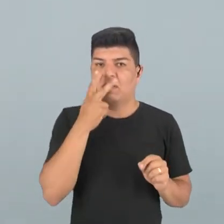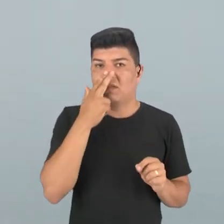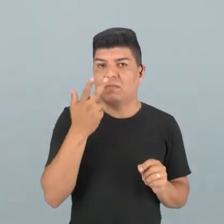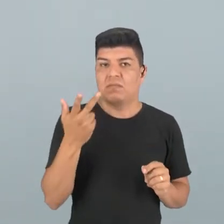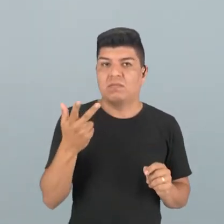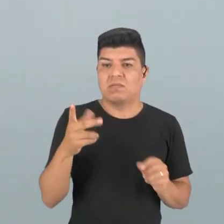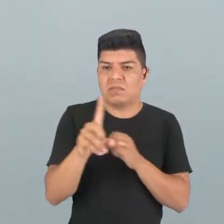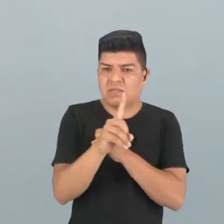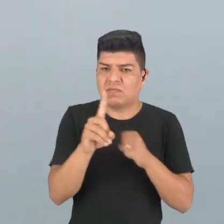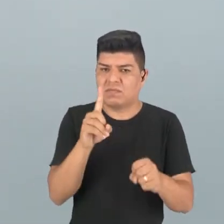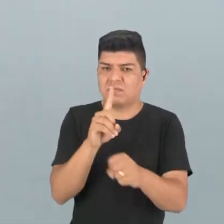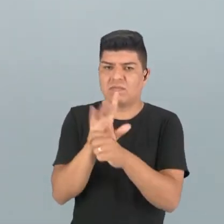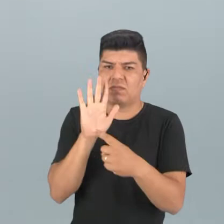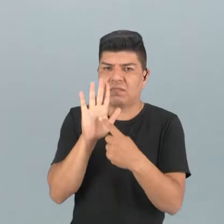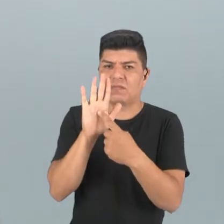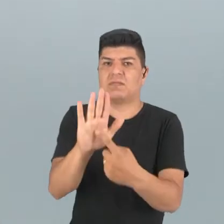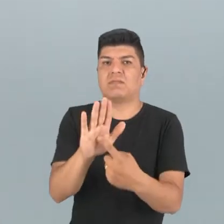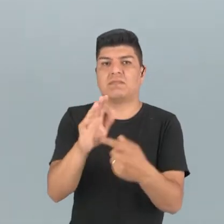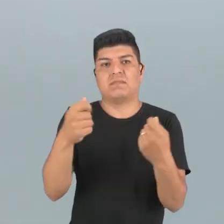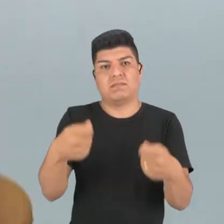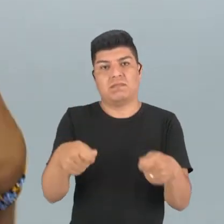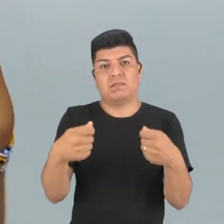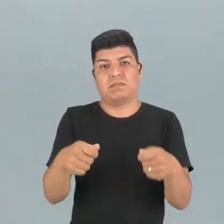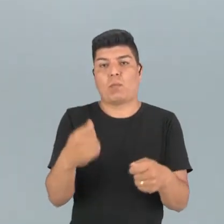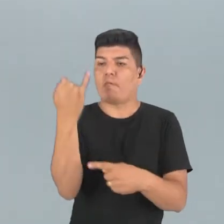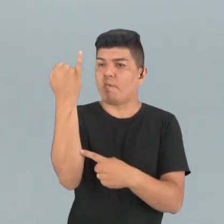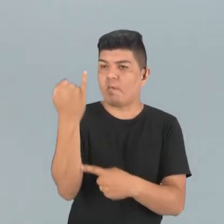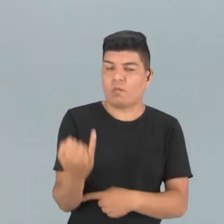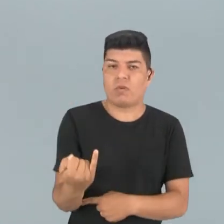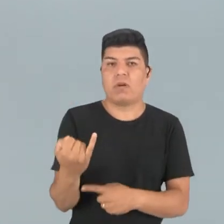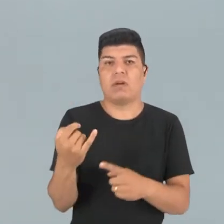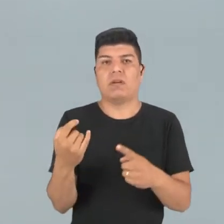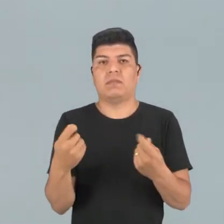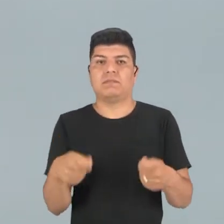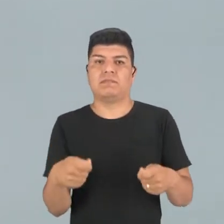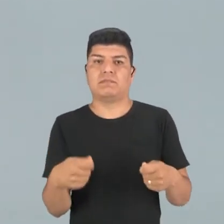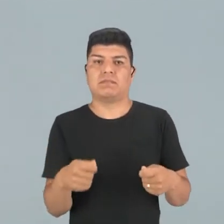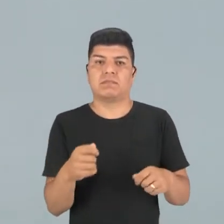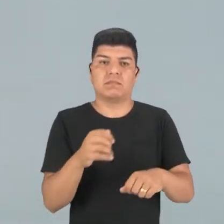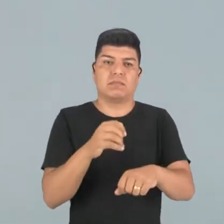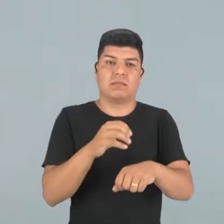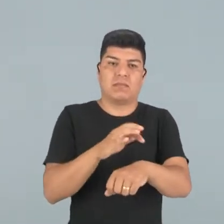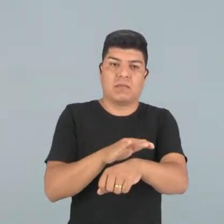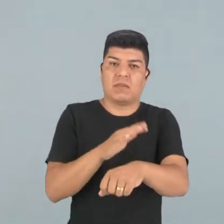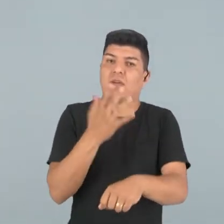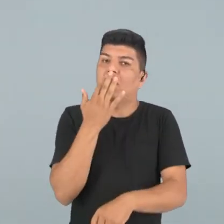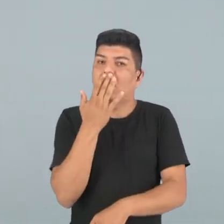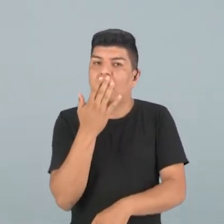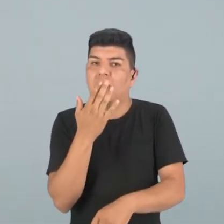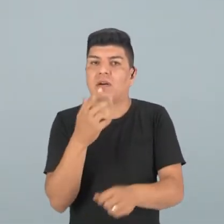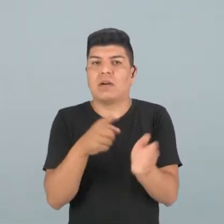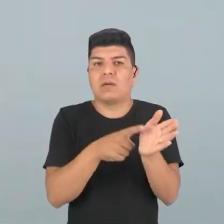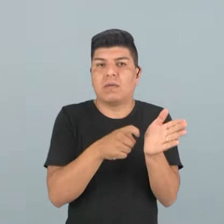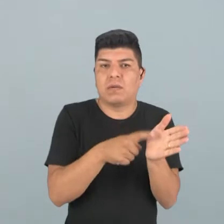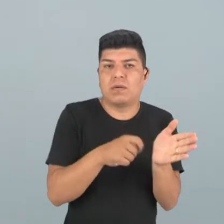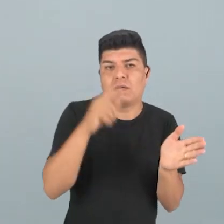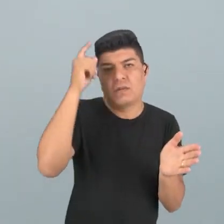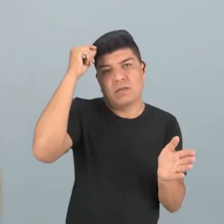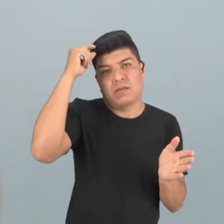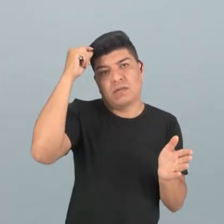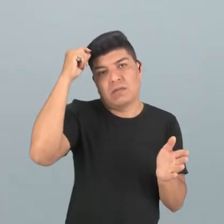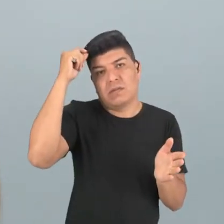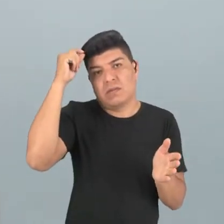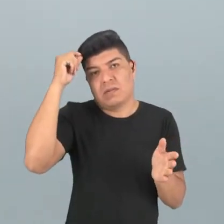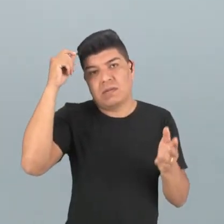que a sociedade impõe, né, que tem que ser magra, tem que ser, né, a cor clara, né, que tem que ser branca, os cabelos, né, muito